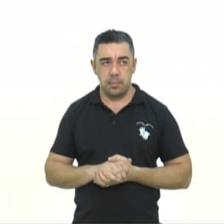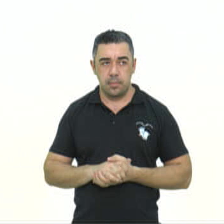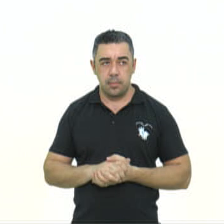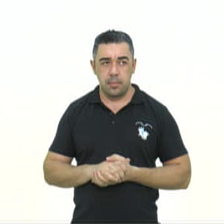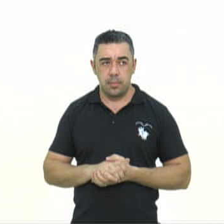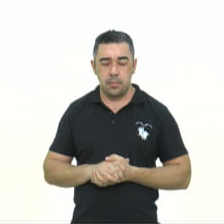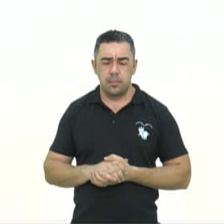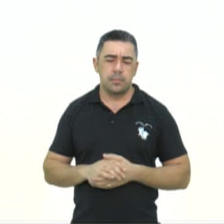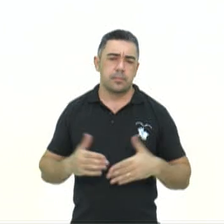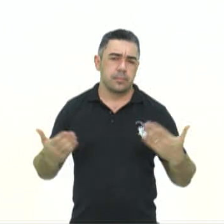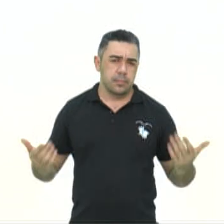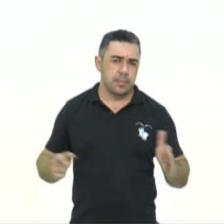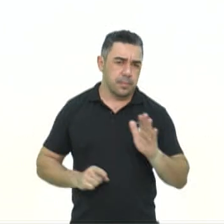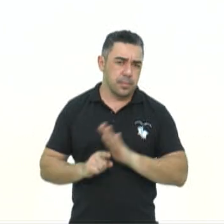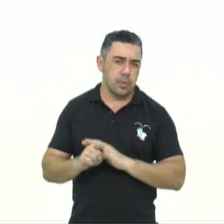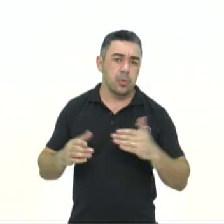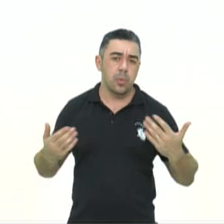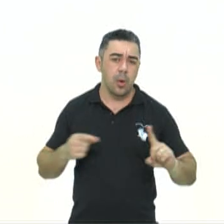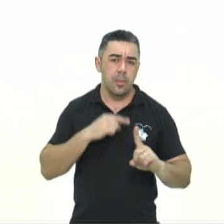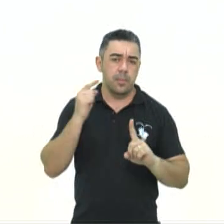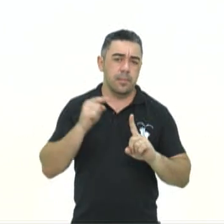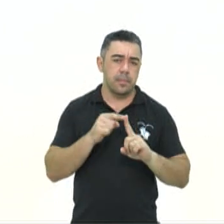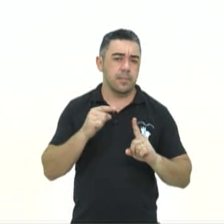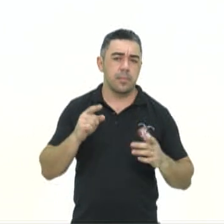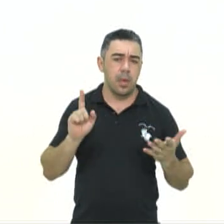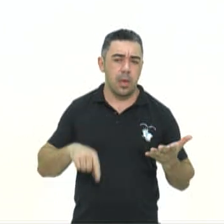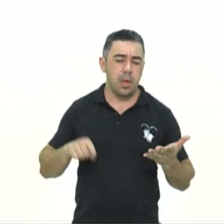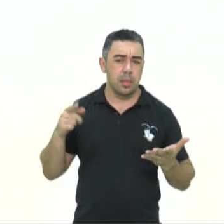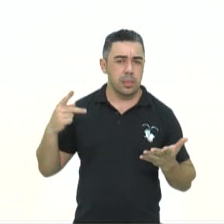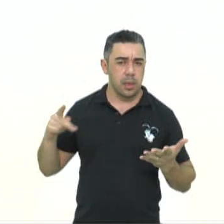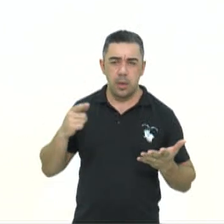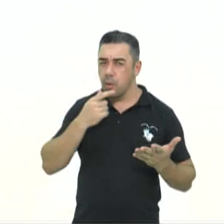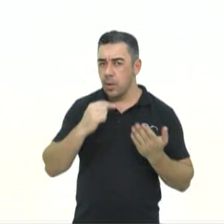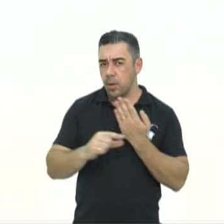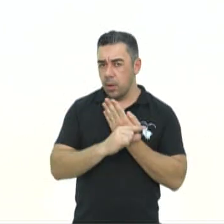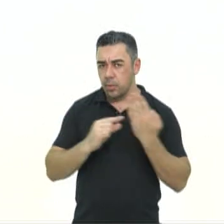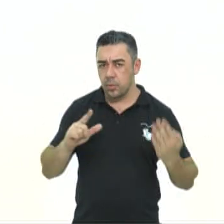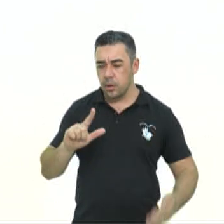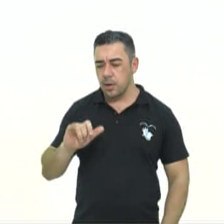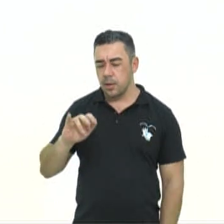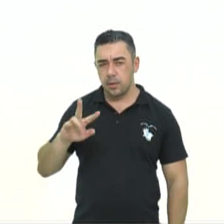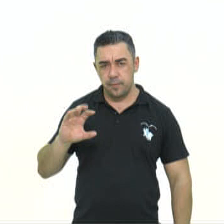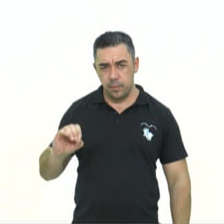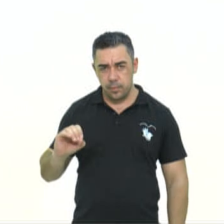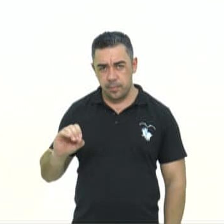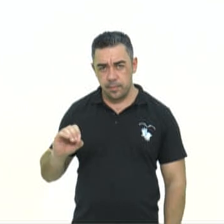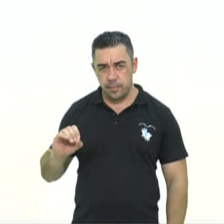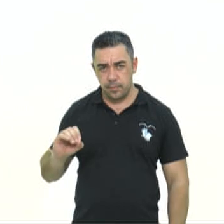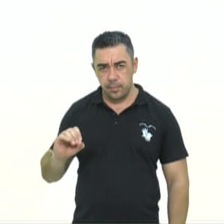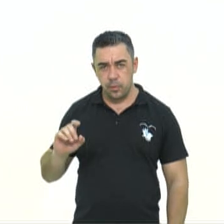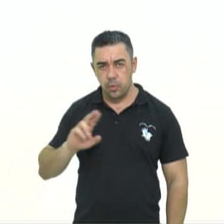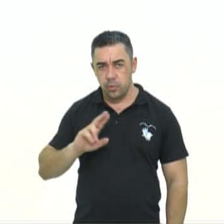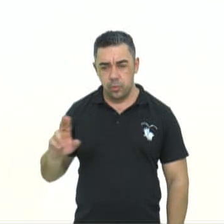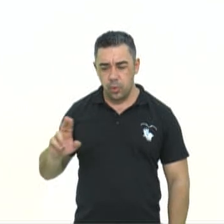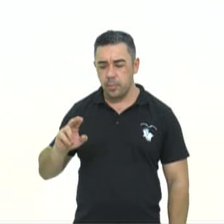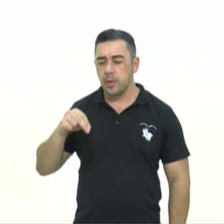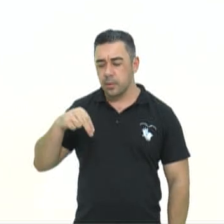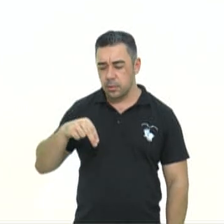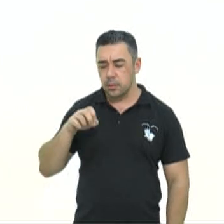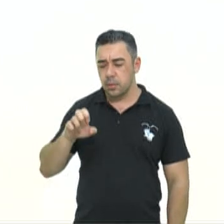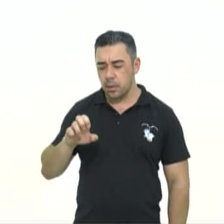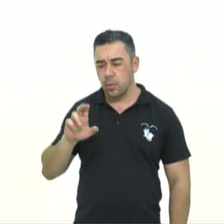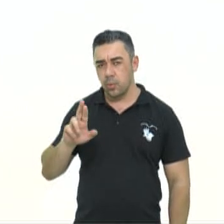Então, qual que é o principal objetivo do show produzido pelo artista Lívio Trachtenberg, intitulado